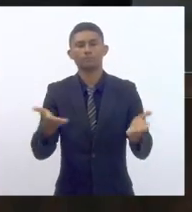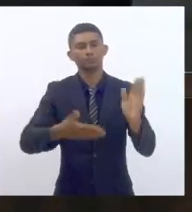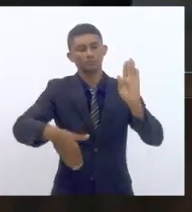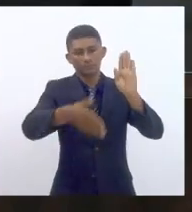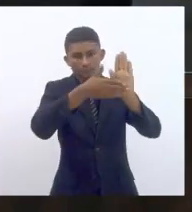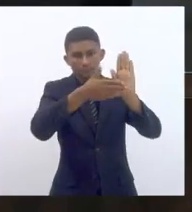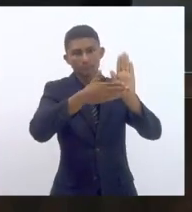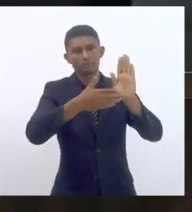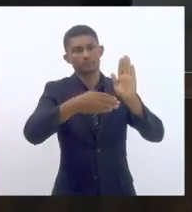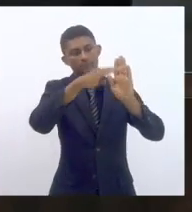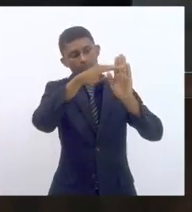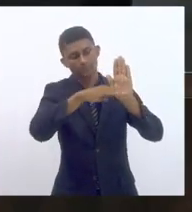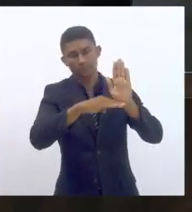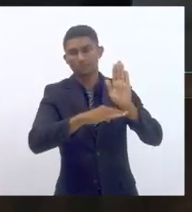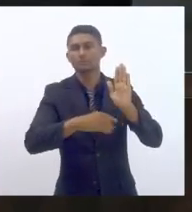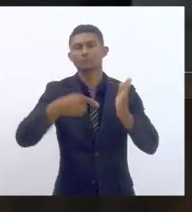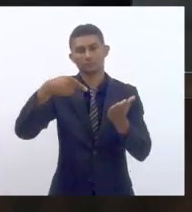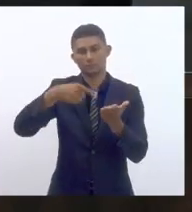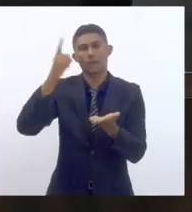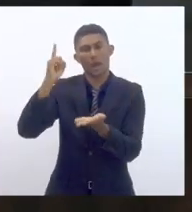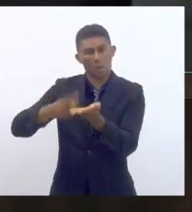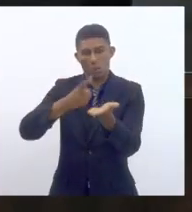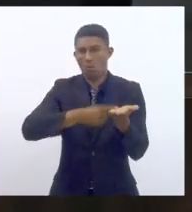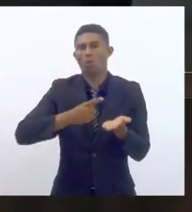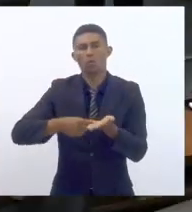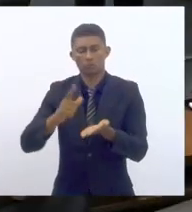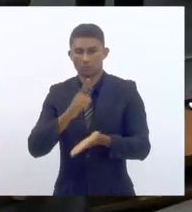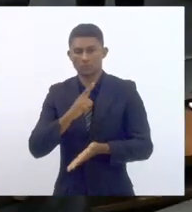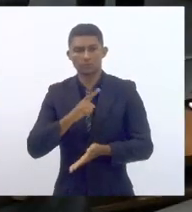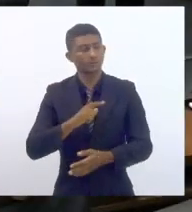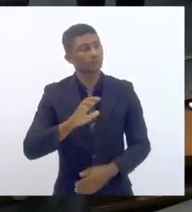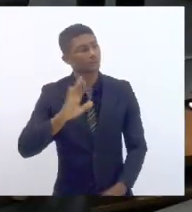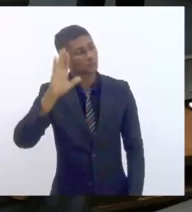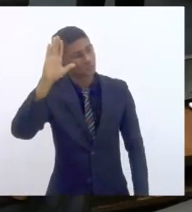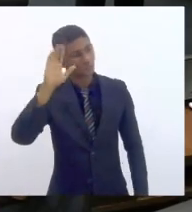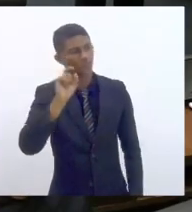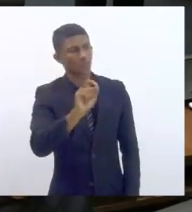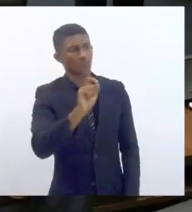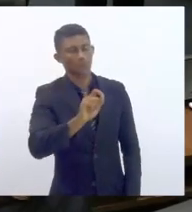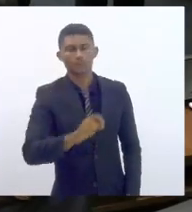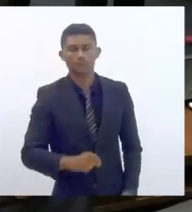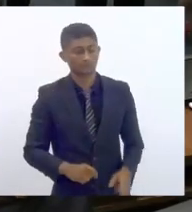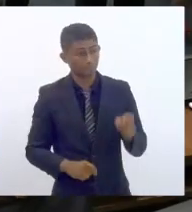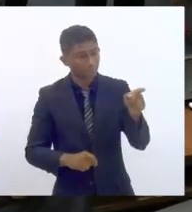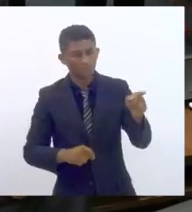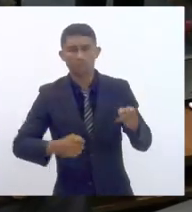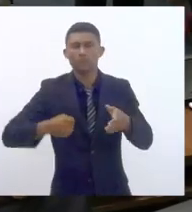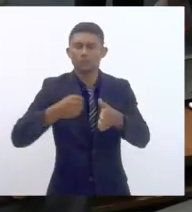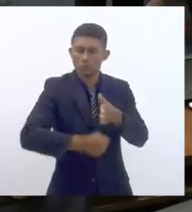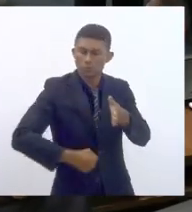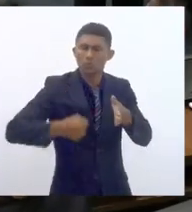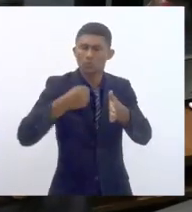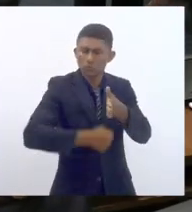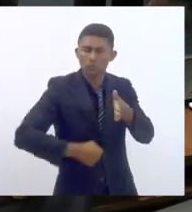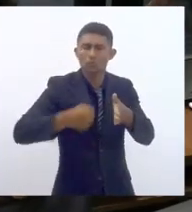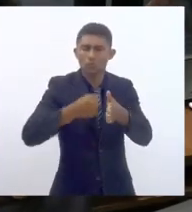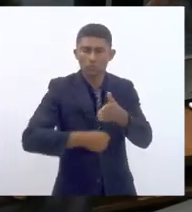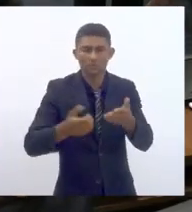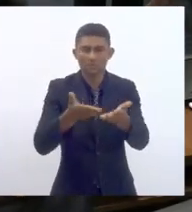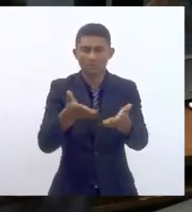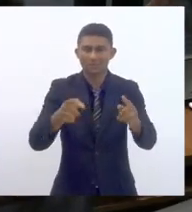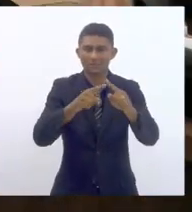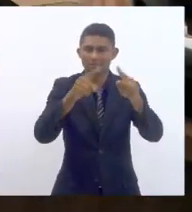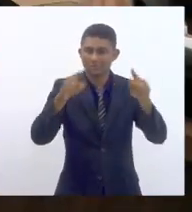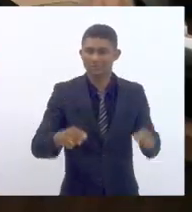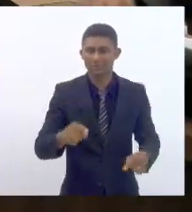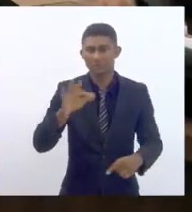ao que tem acordo. Ok? Presidente, só fazer uma observação. é que Vossa Excelência tem lutado para resolver essa situação dos servidores da